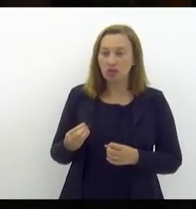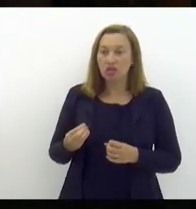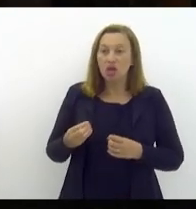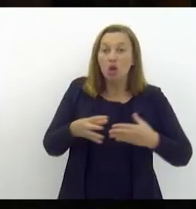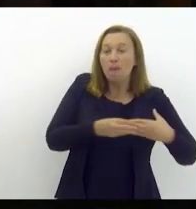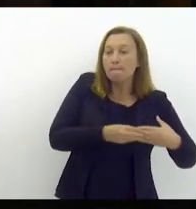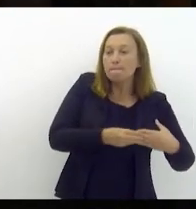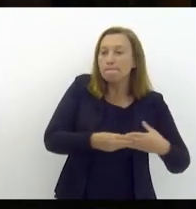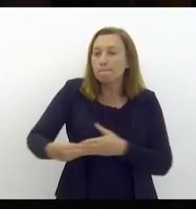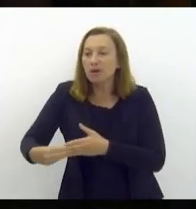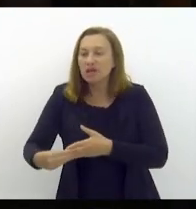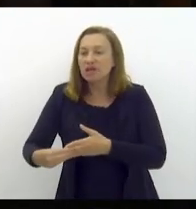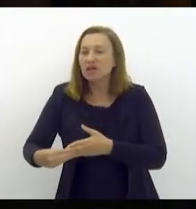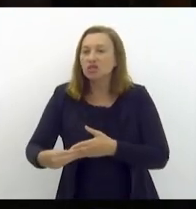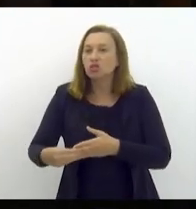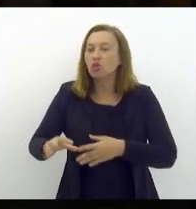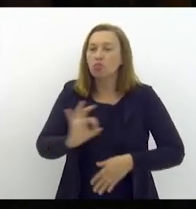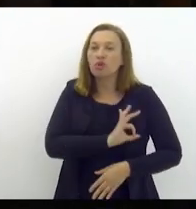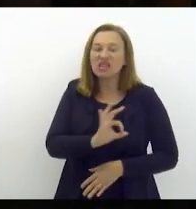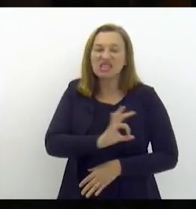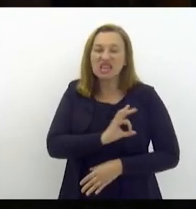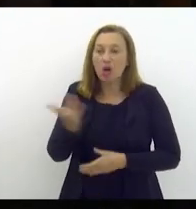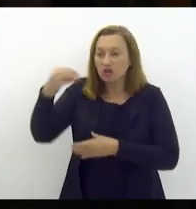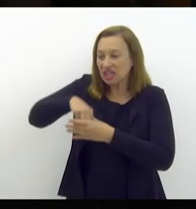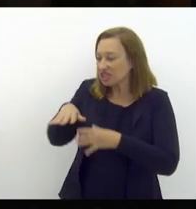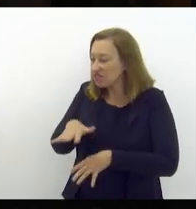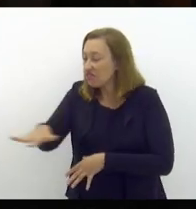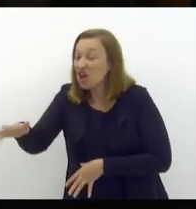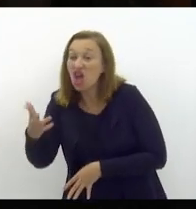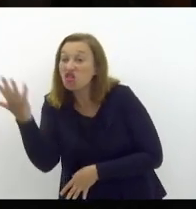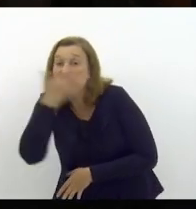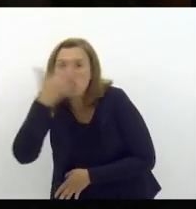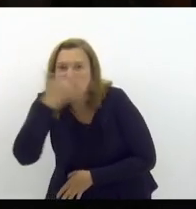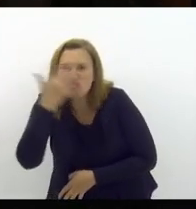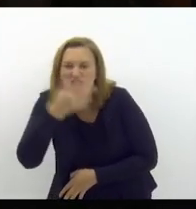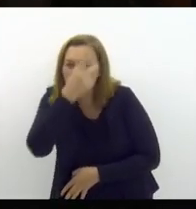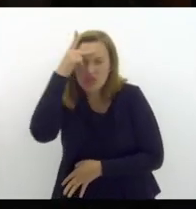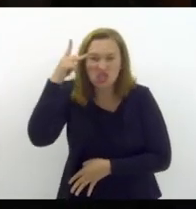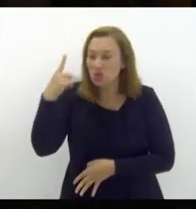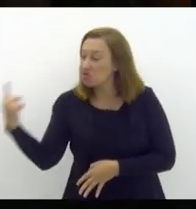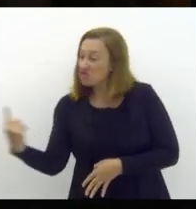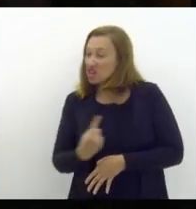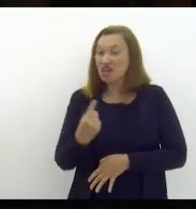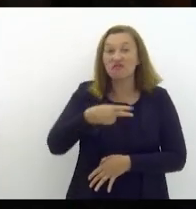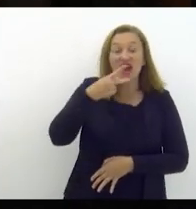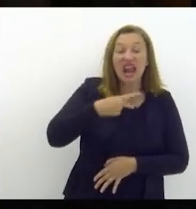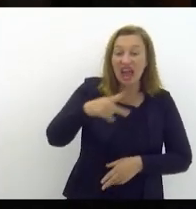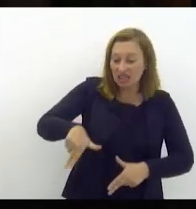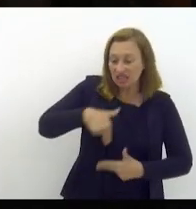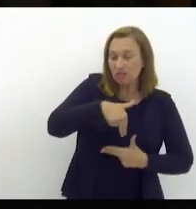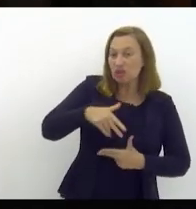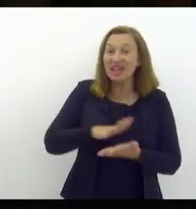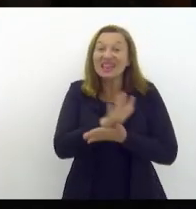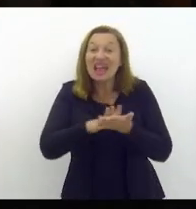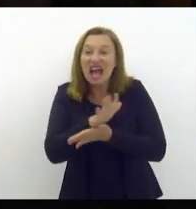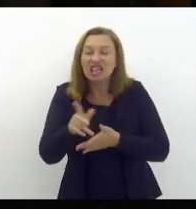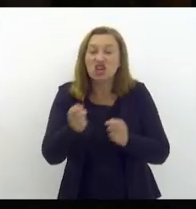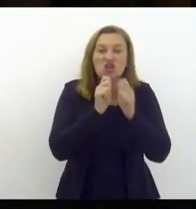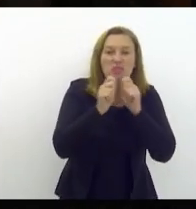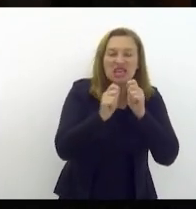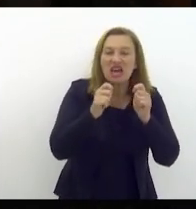favela, e a câmera pegou tudo. Eu não vi ninguém usar a tribuna, eu não vi a imprensa falar, pelo contrário. Eu vi uma imprensa